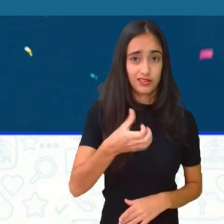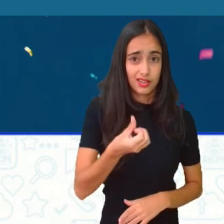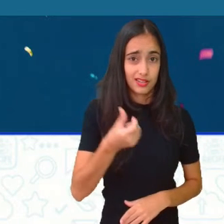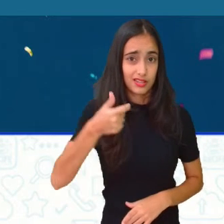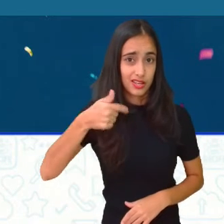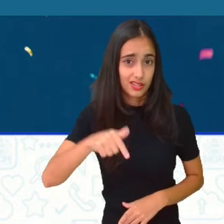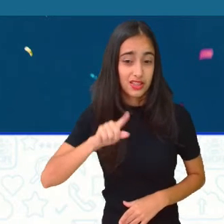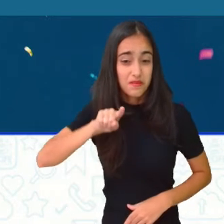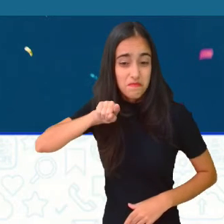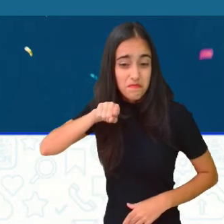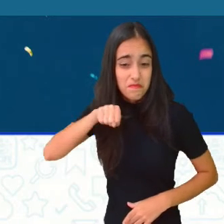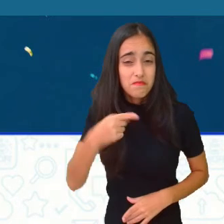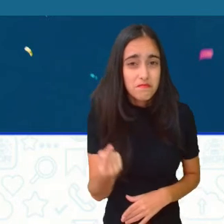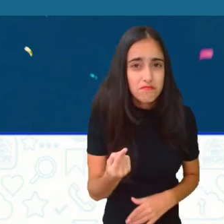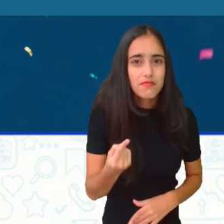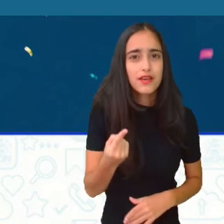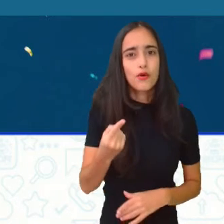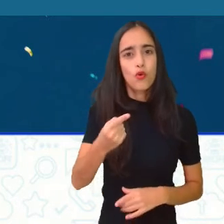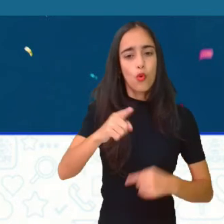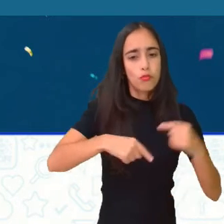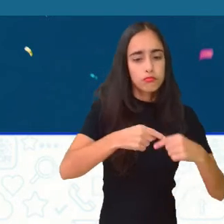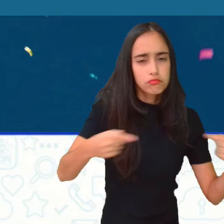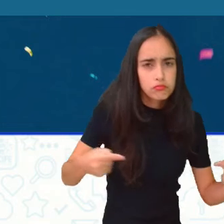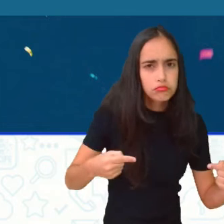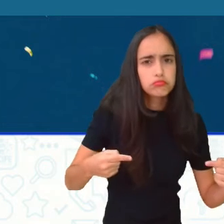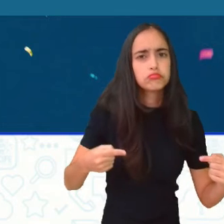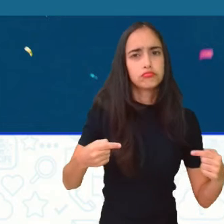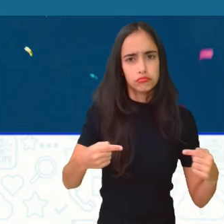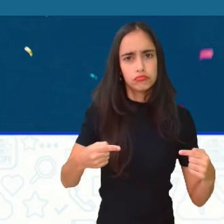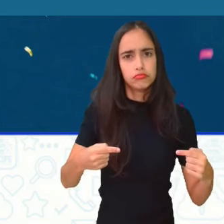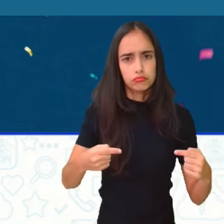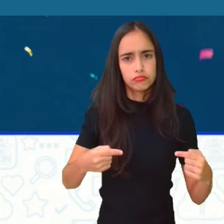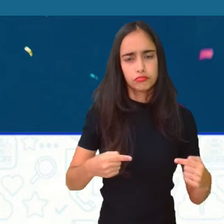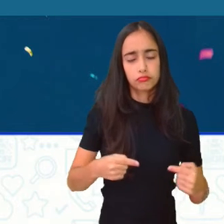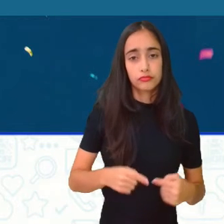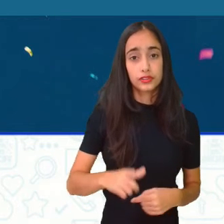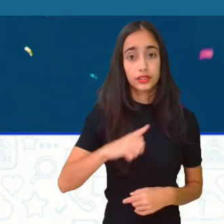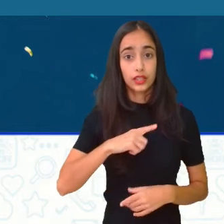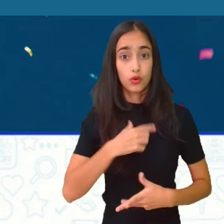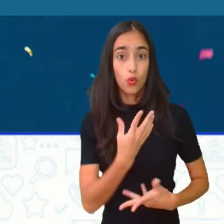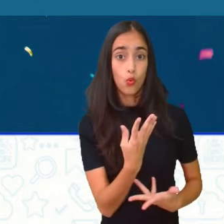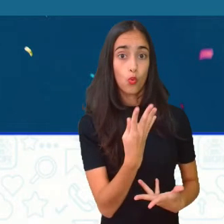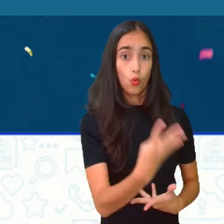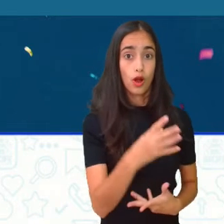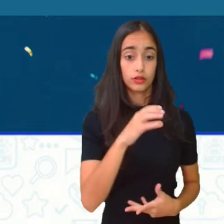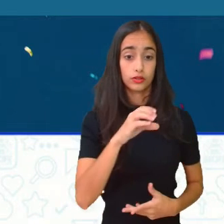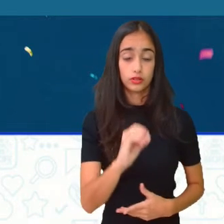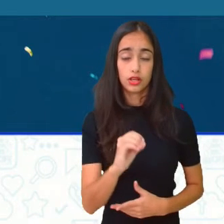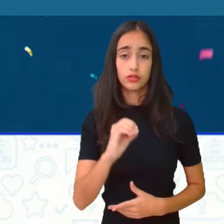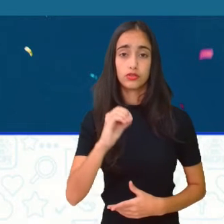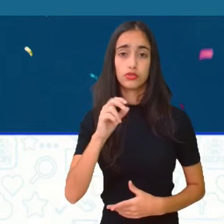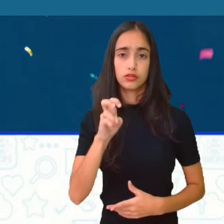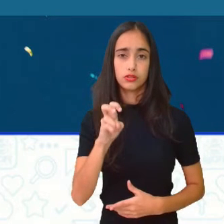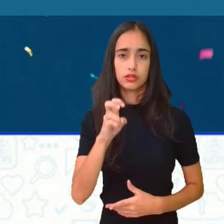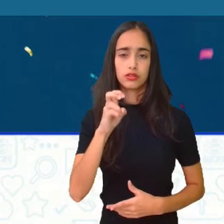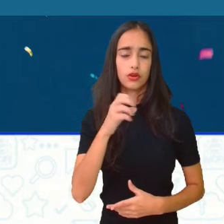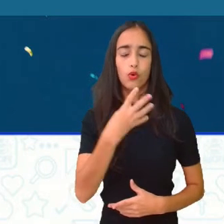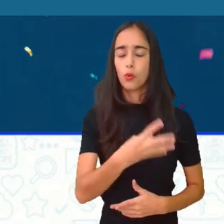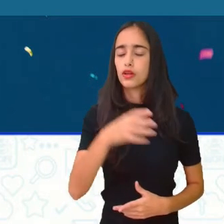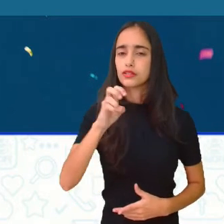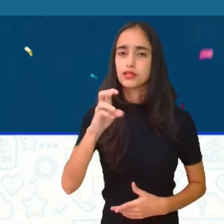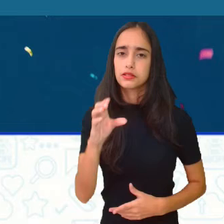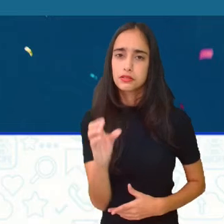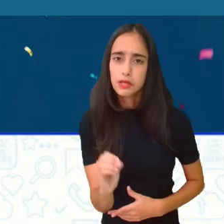3.567 mil peças do acervo, que conta com mais de 450 mil itens. Entre as amostras